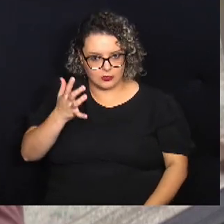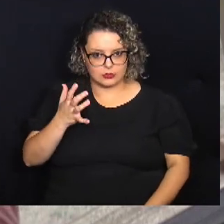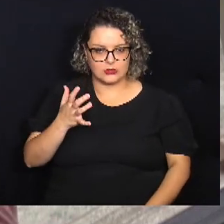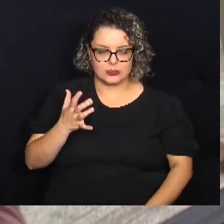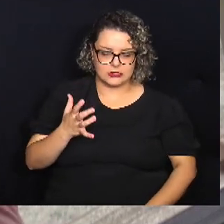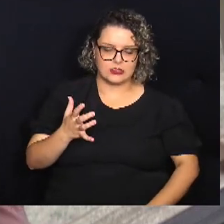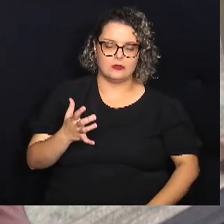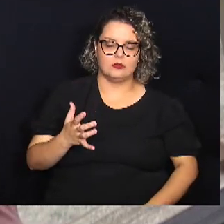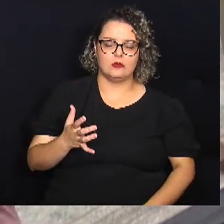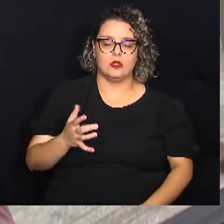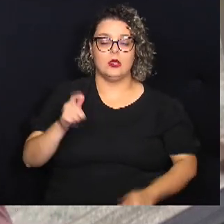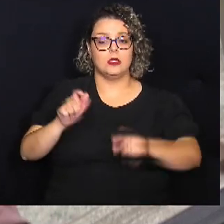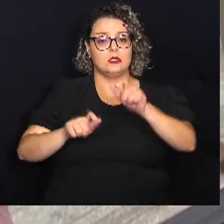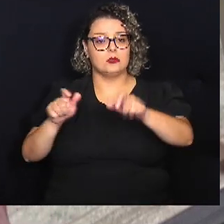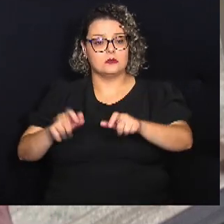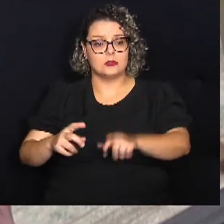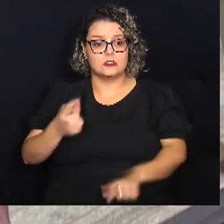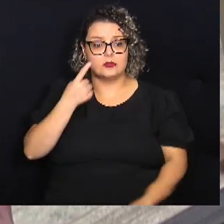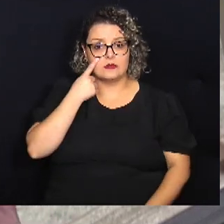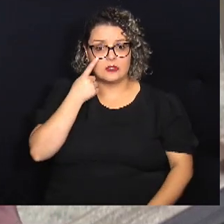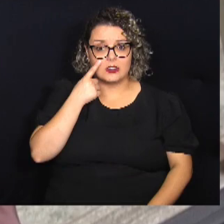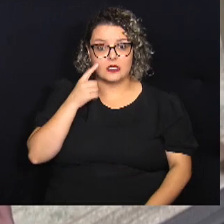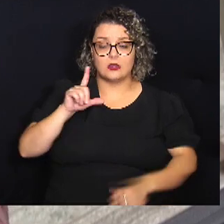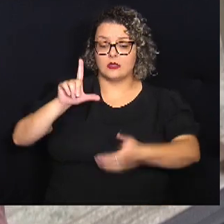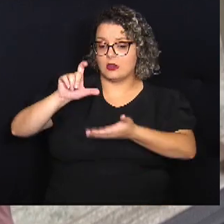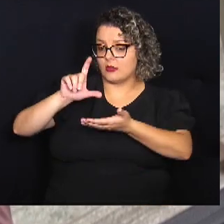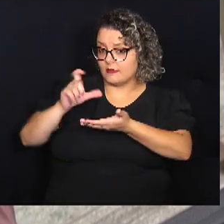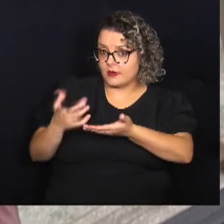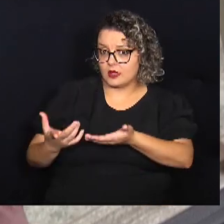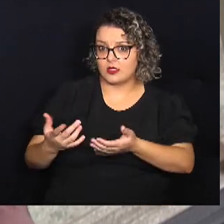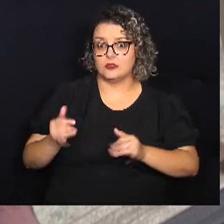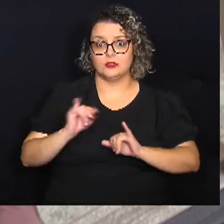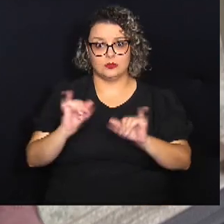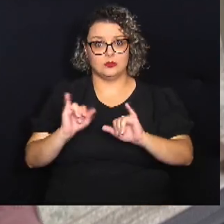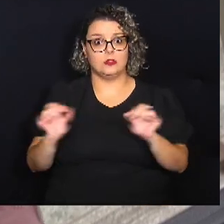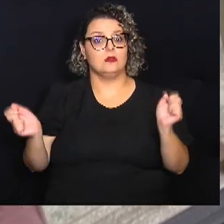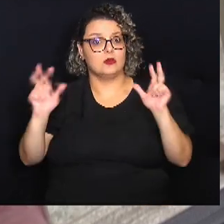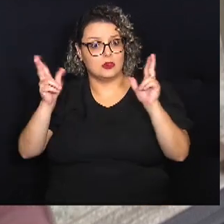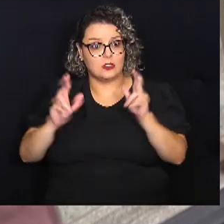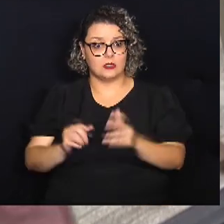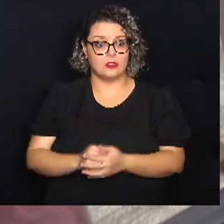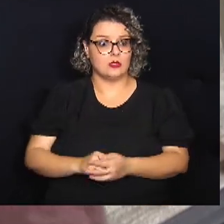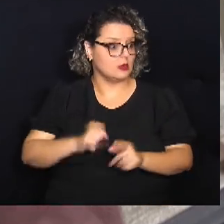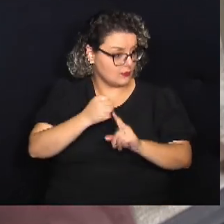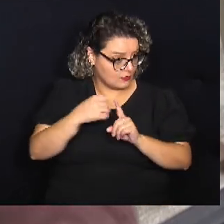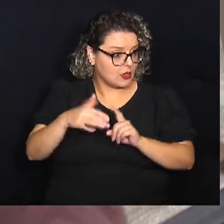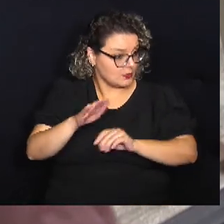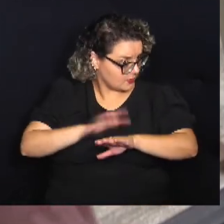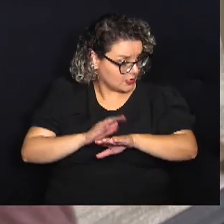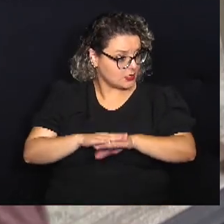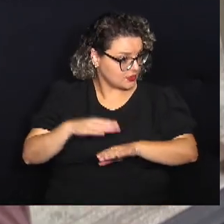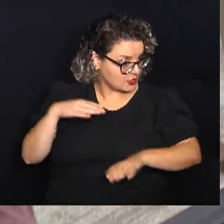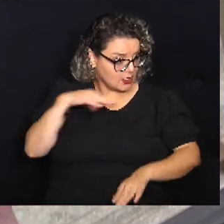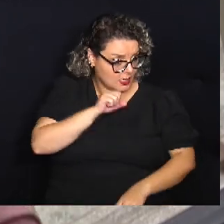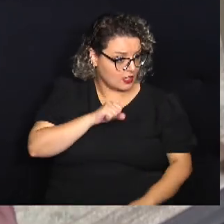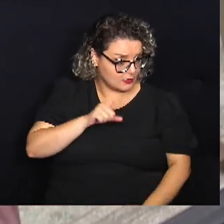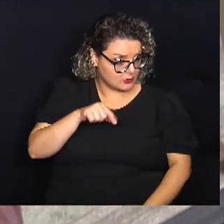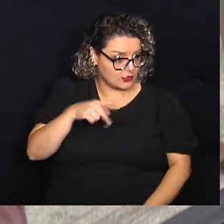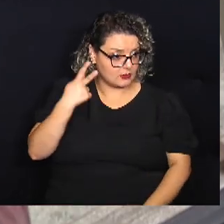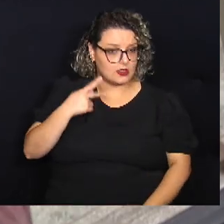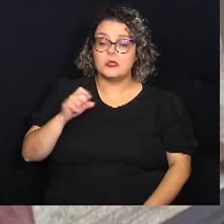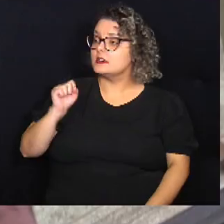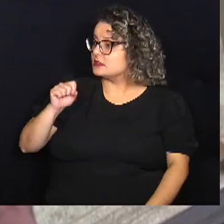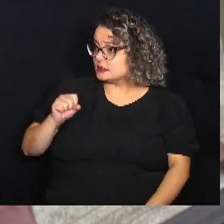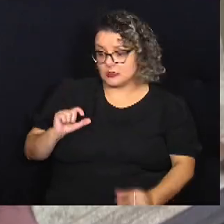as pessoas veem a foto, tomam conhecimento da notícia e ficam atentas. Para a sociedade agir logo, né, vereador? Porque é uma luta